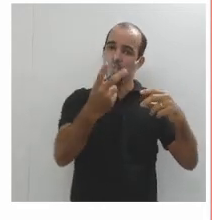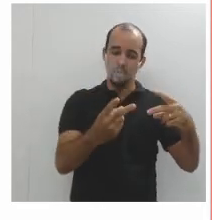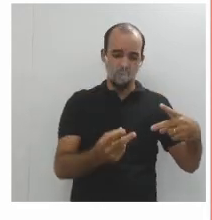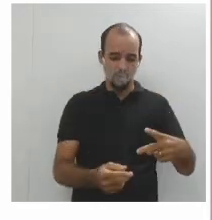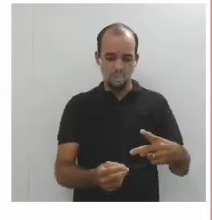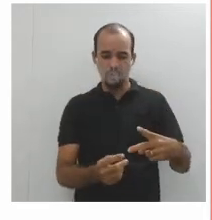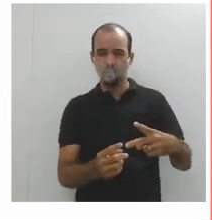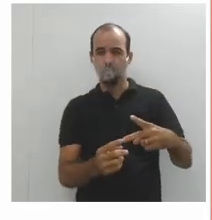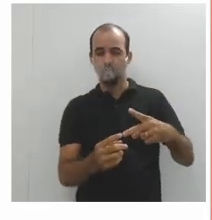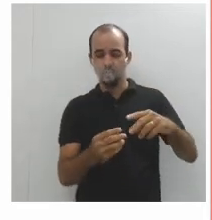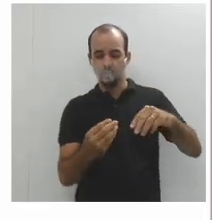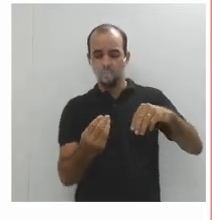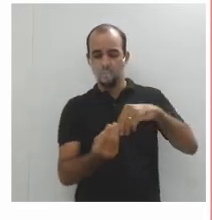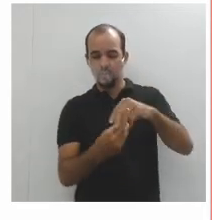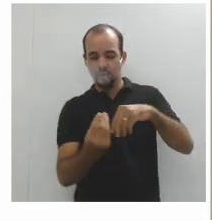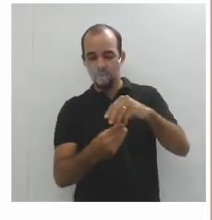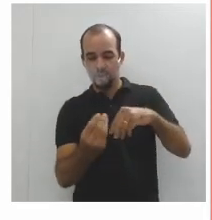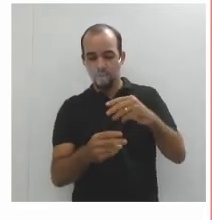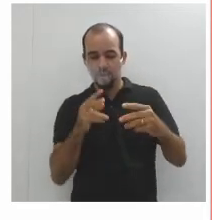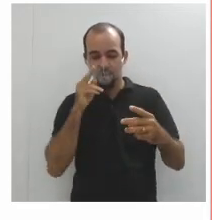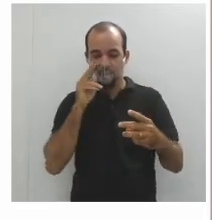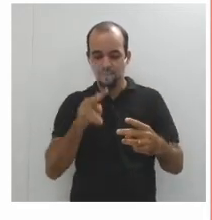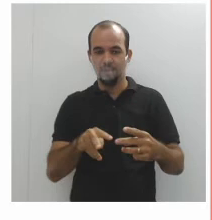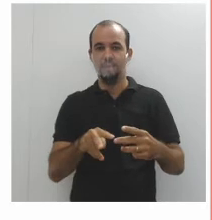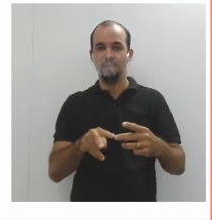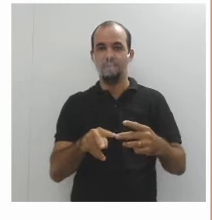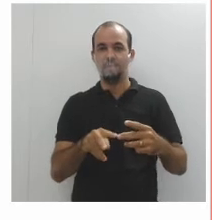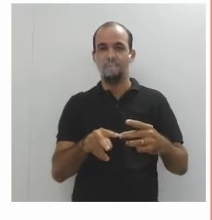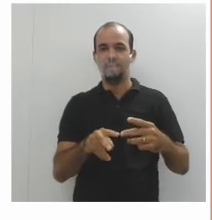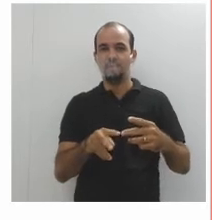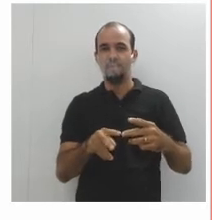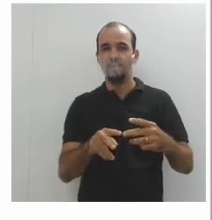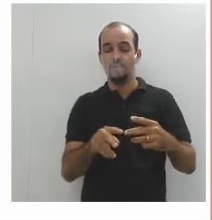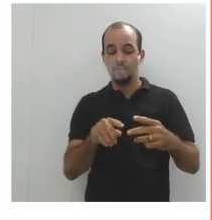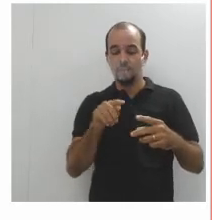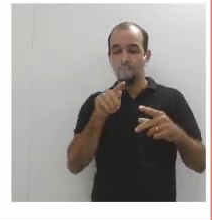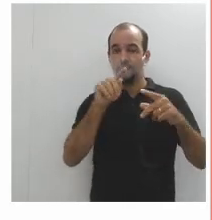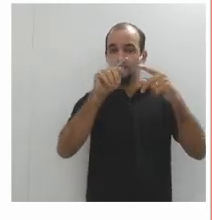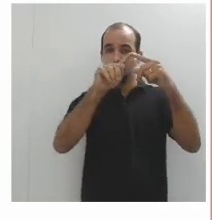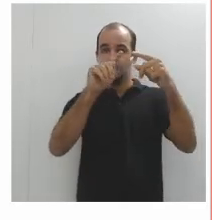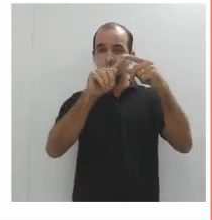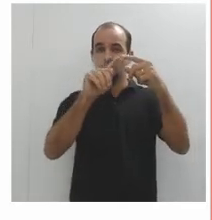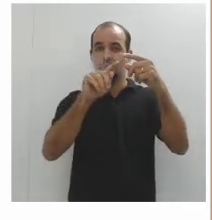Do homogêneo, que apresenta apenas uma fase, pode ser